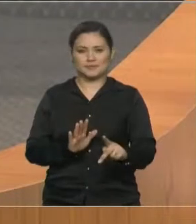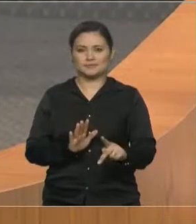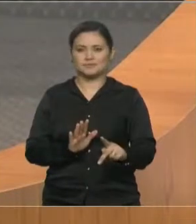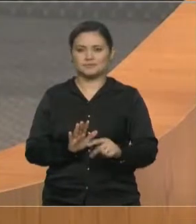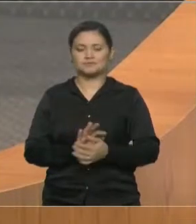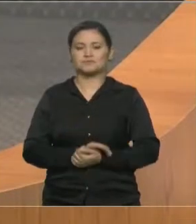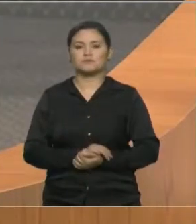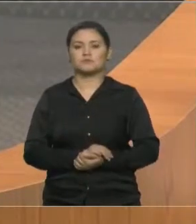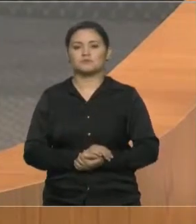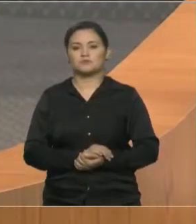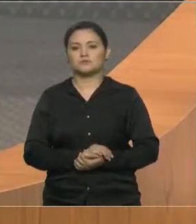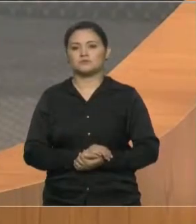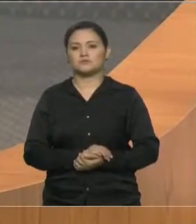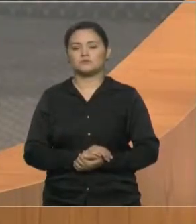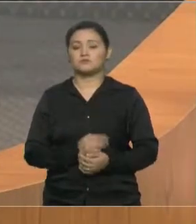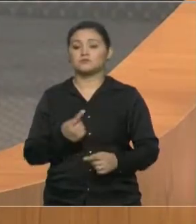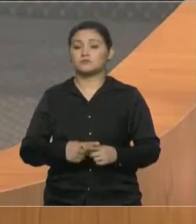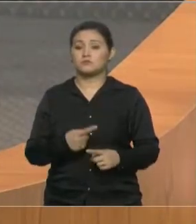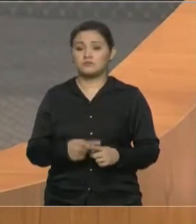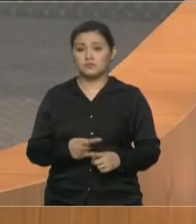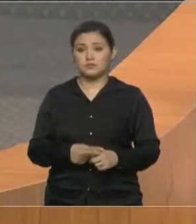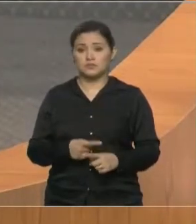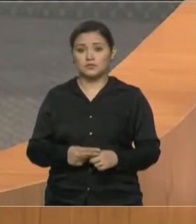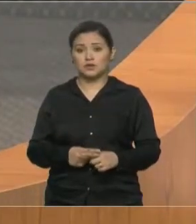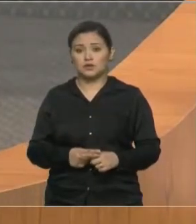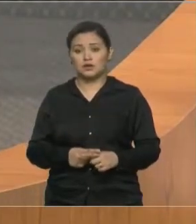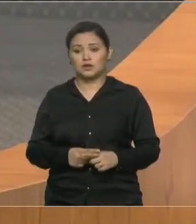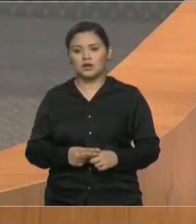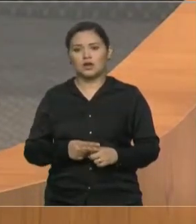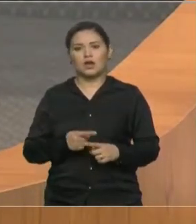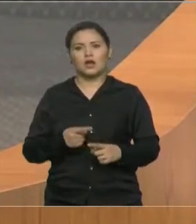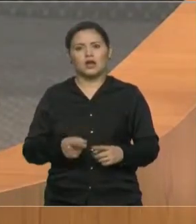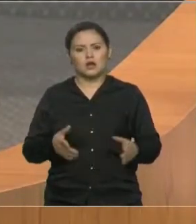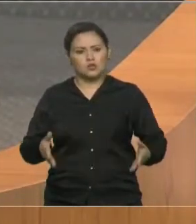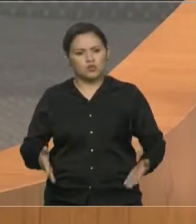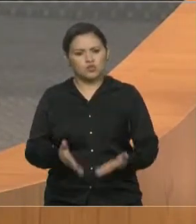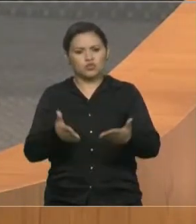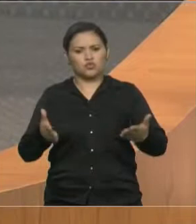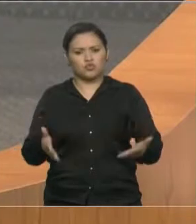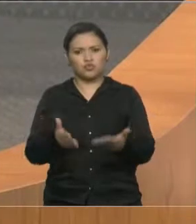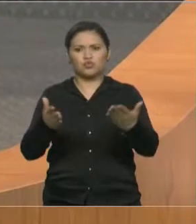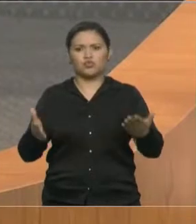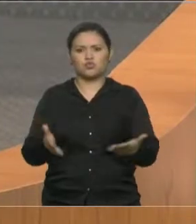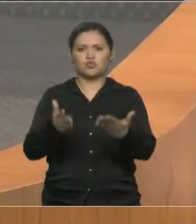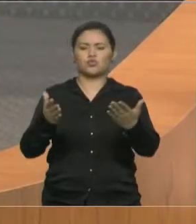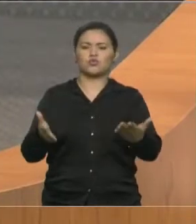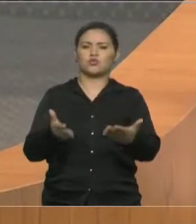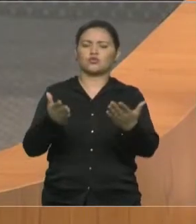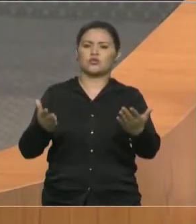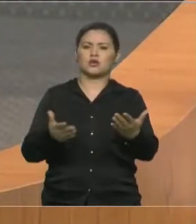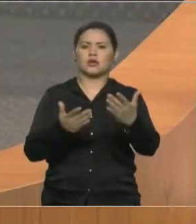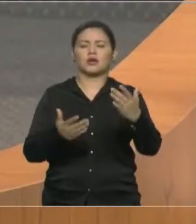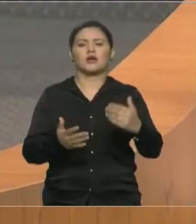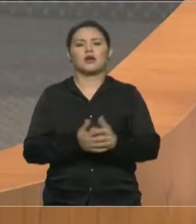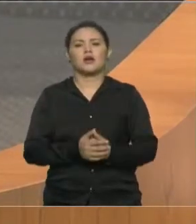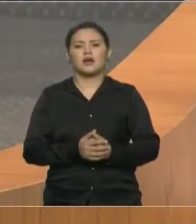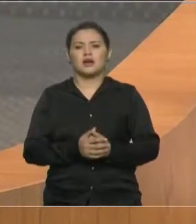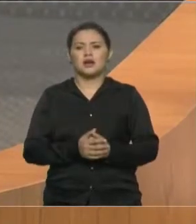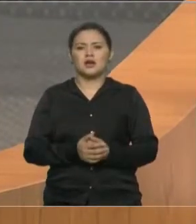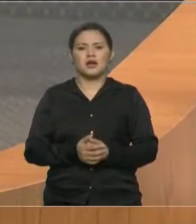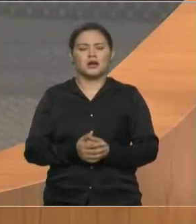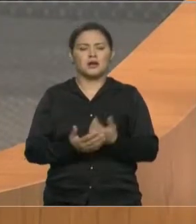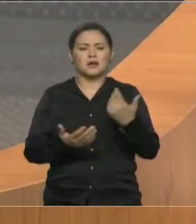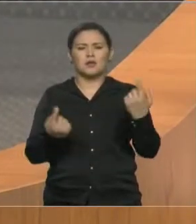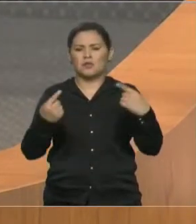ela premia aqueles que infringiram a legislação ambiental, aqueles que cometeram crime ambiental.